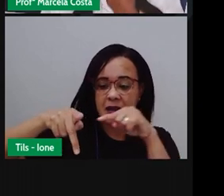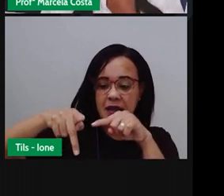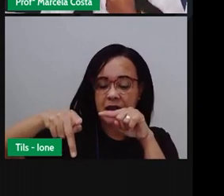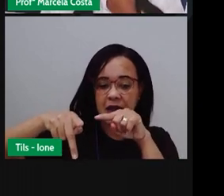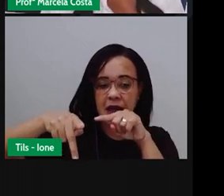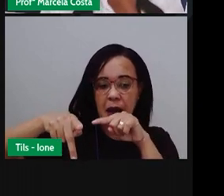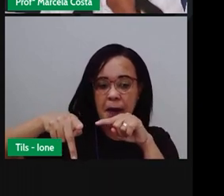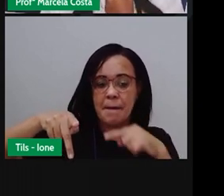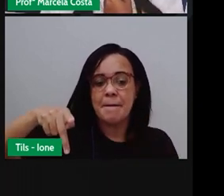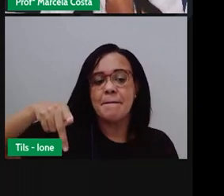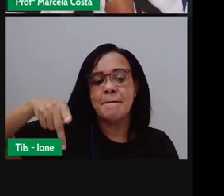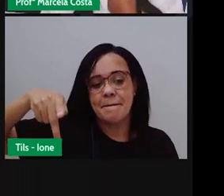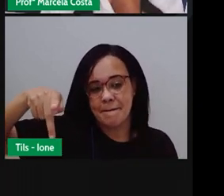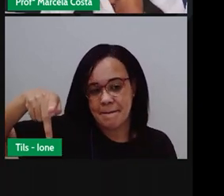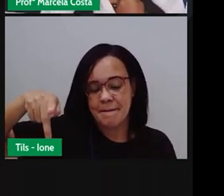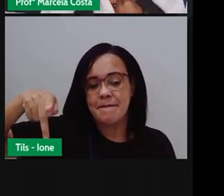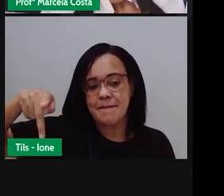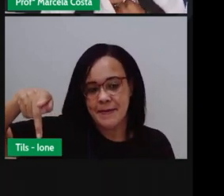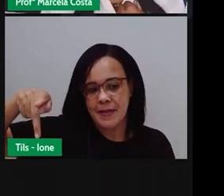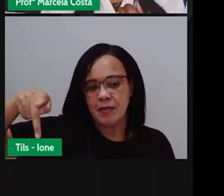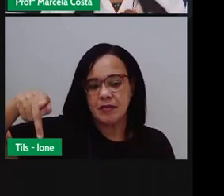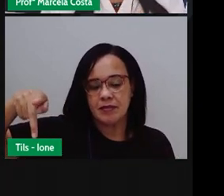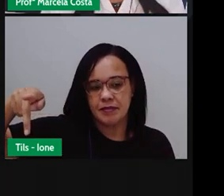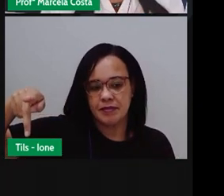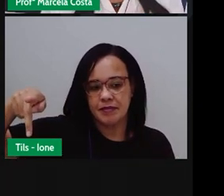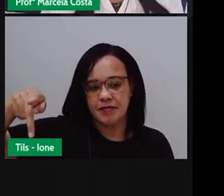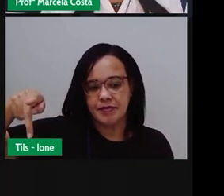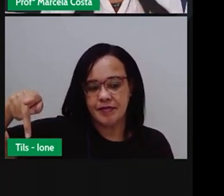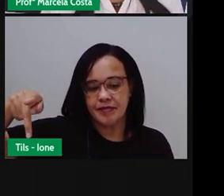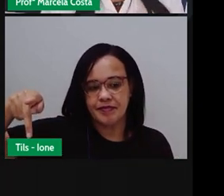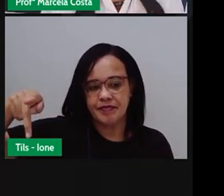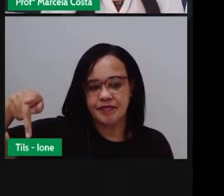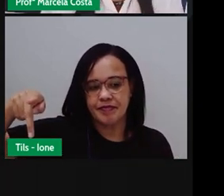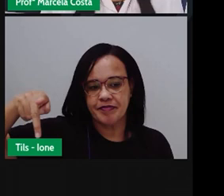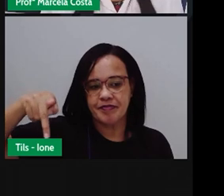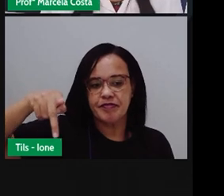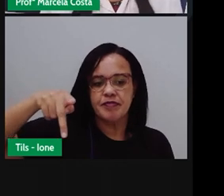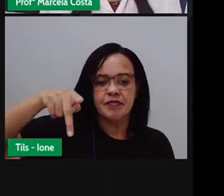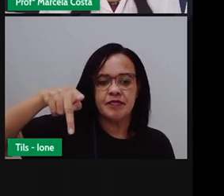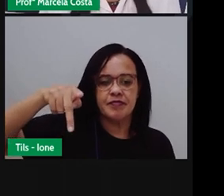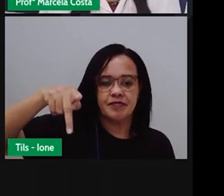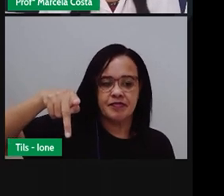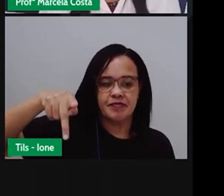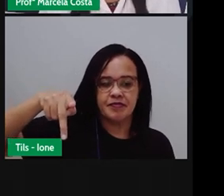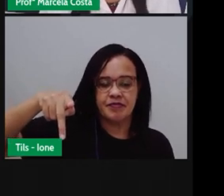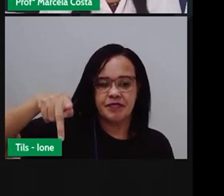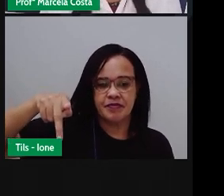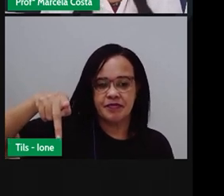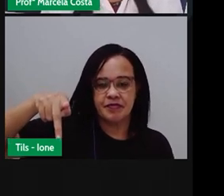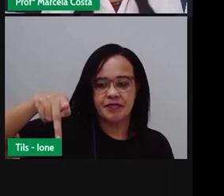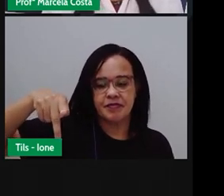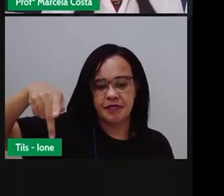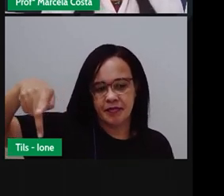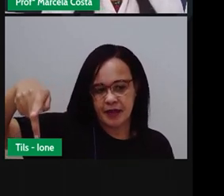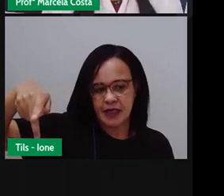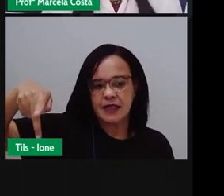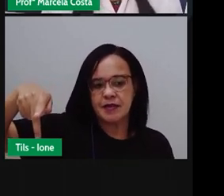Escrito com a letra P, né? A gente ouve o primeiro som. É o som da letra P.